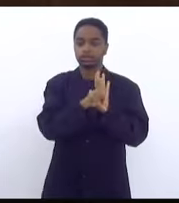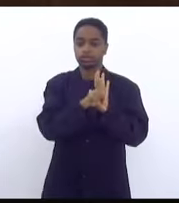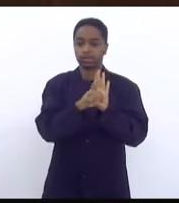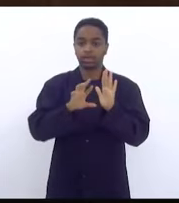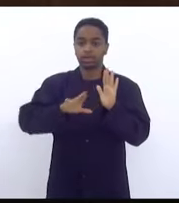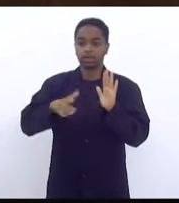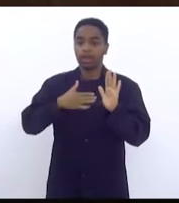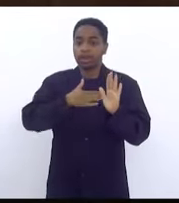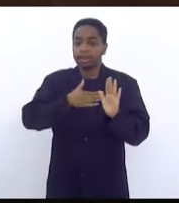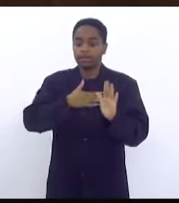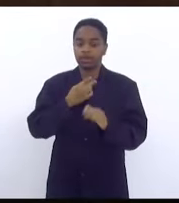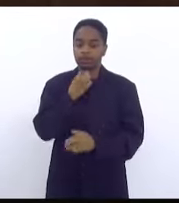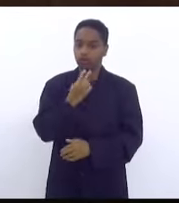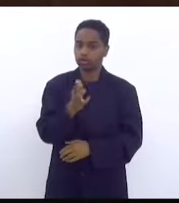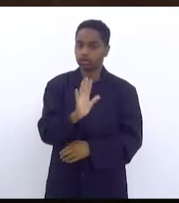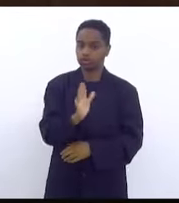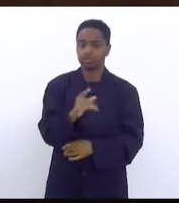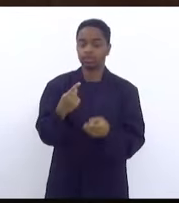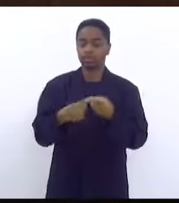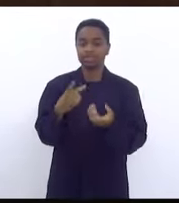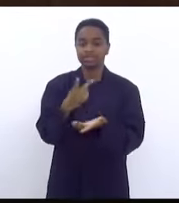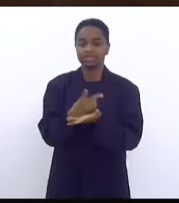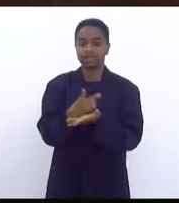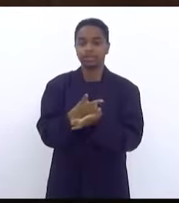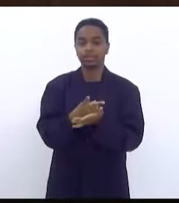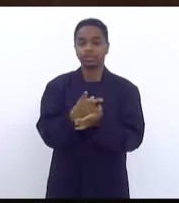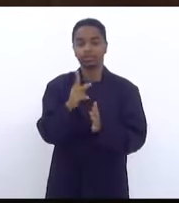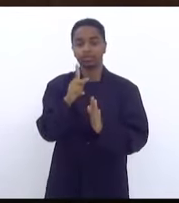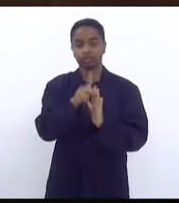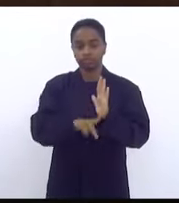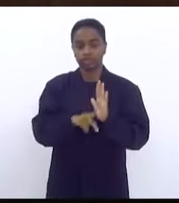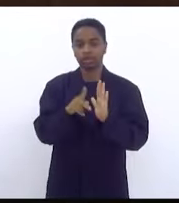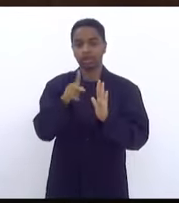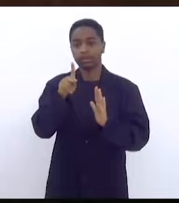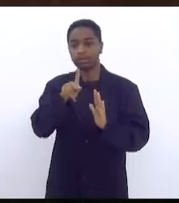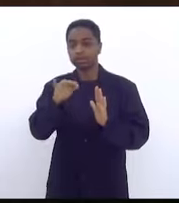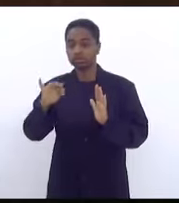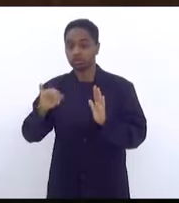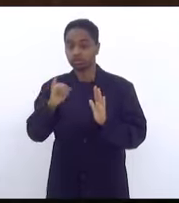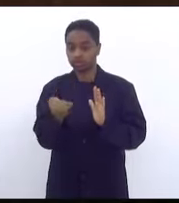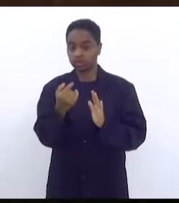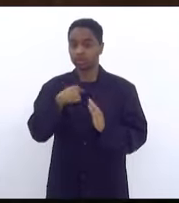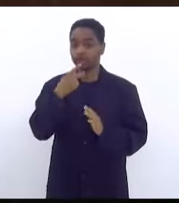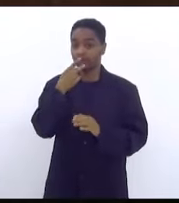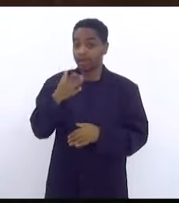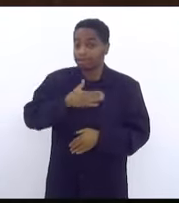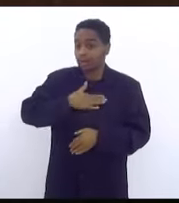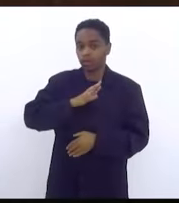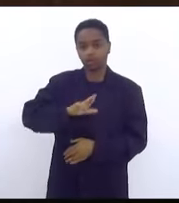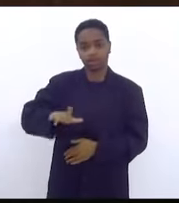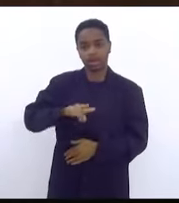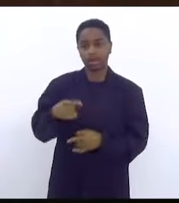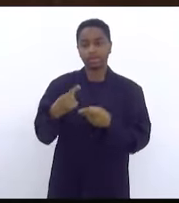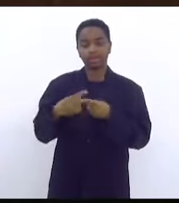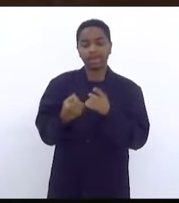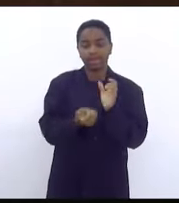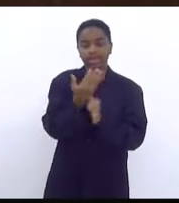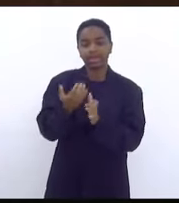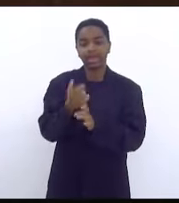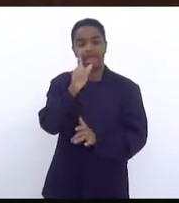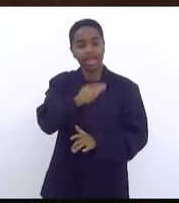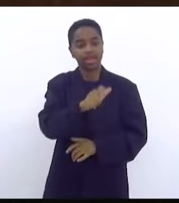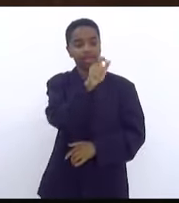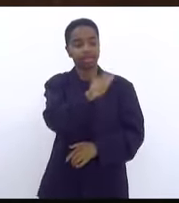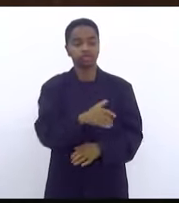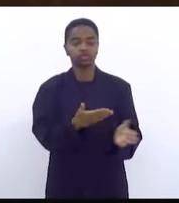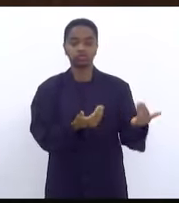Não era minha voz, toda vez que vem um projeto do PJ aqui, eu falo, não é meu. A produção intelectual desse projeto é de um